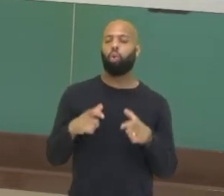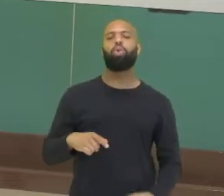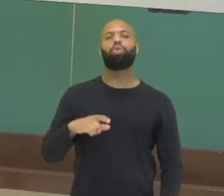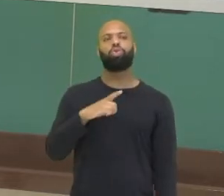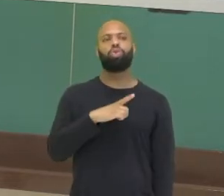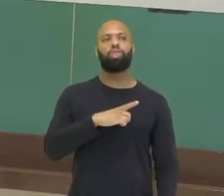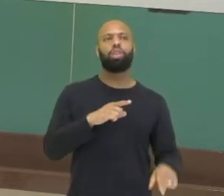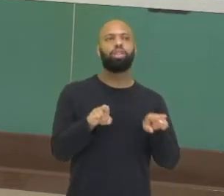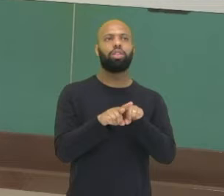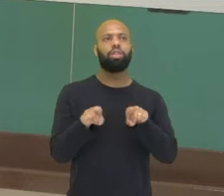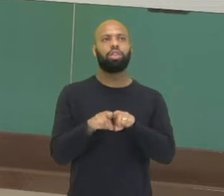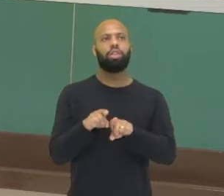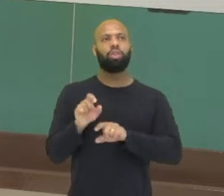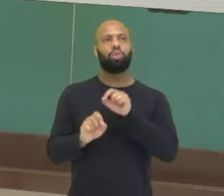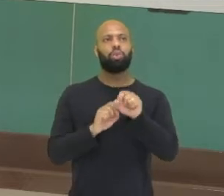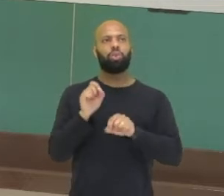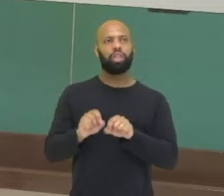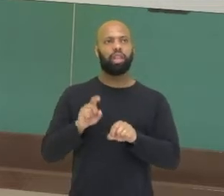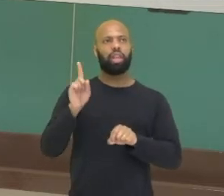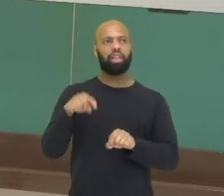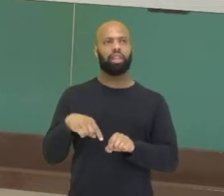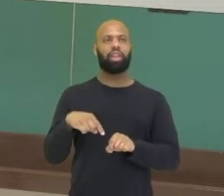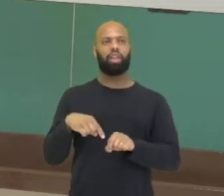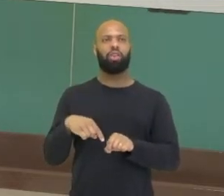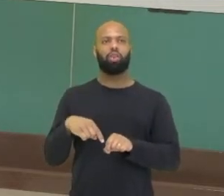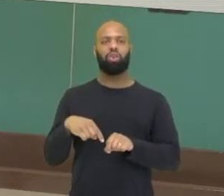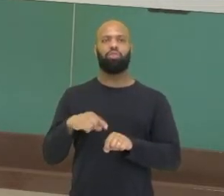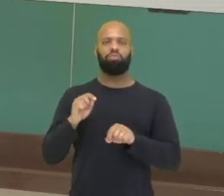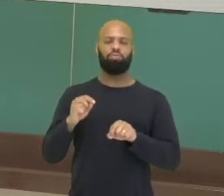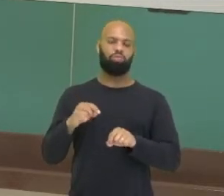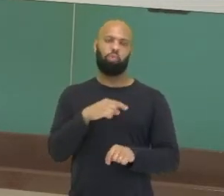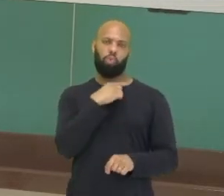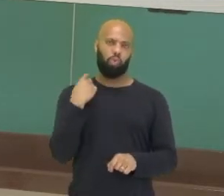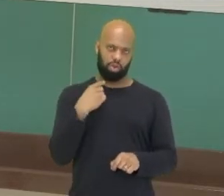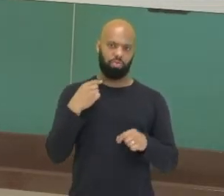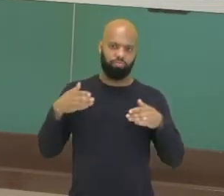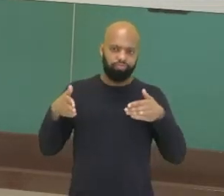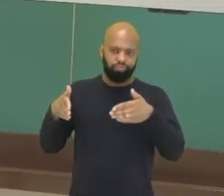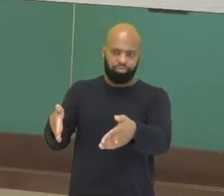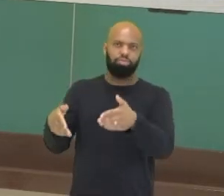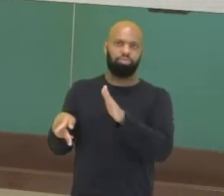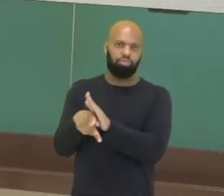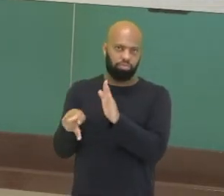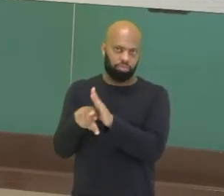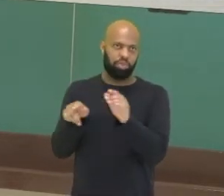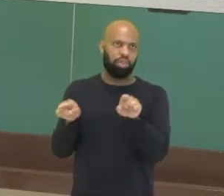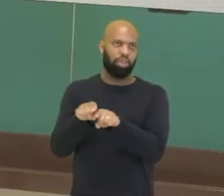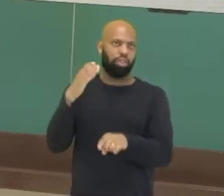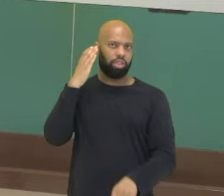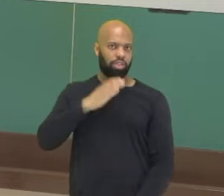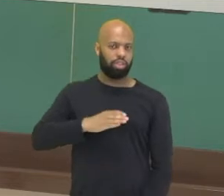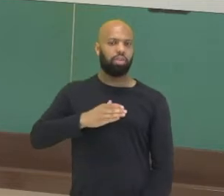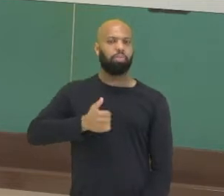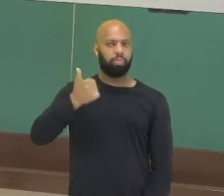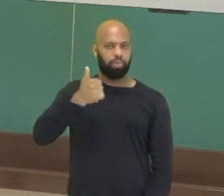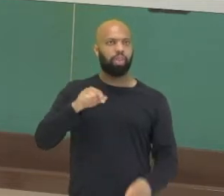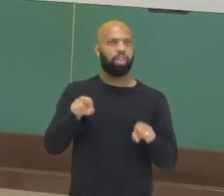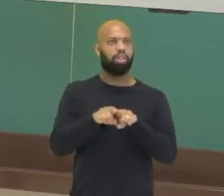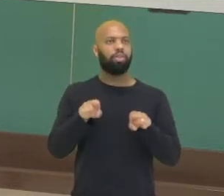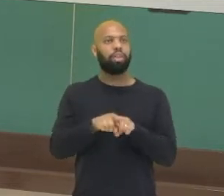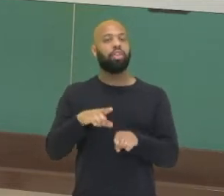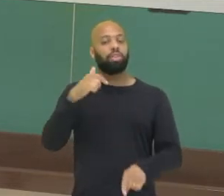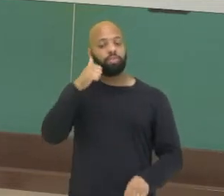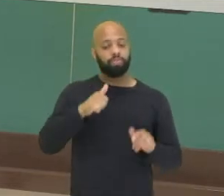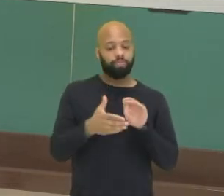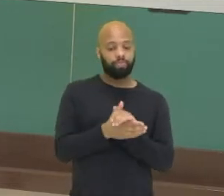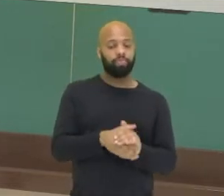ali os restos mortais de Dom Pedro I e das suas duas esposas, a Imperatriz Leopoldina e a Dona Amélia,